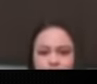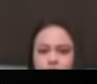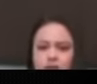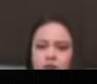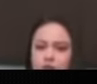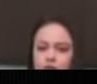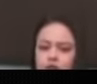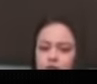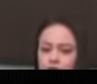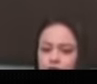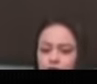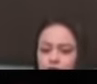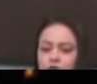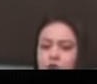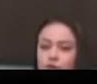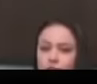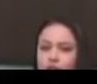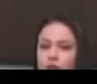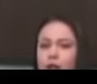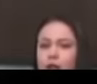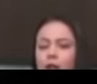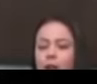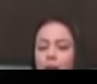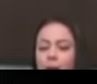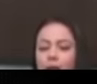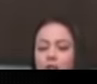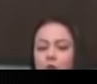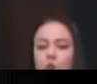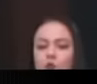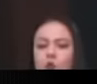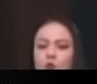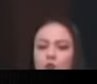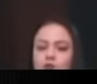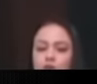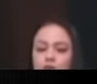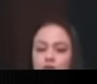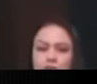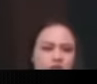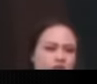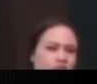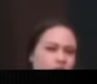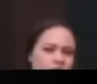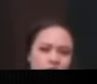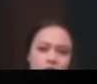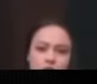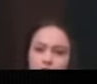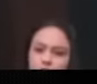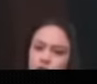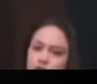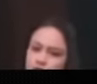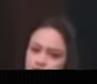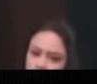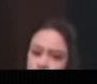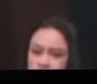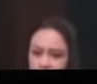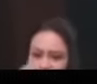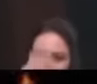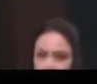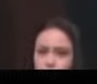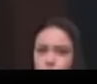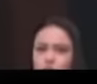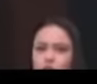Justiça do Trabalho, não. Isso vai abrir reclamação para todos os segmentos do direito. Todas as vezes... Quantas vezes eu fui do